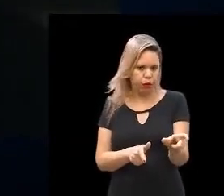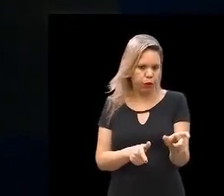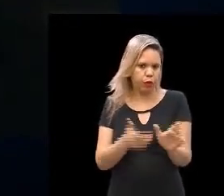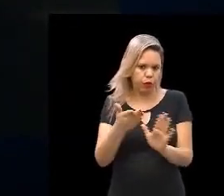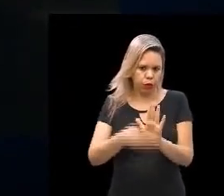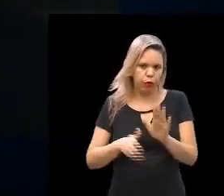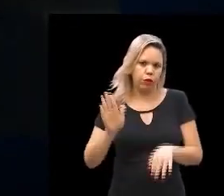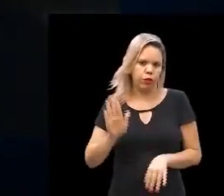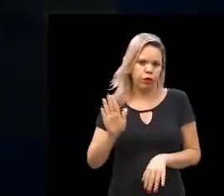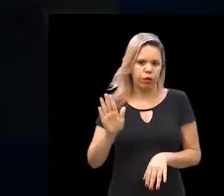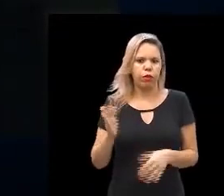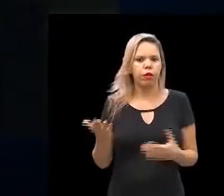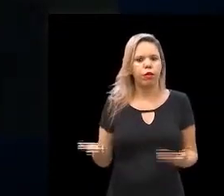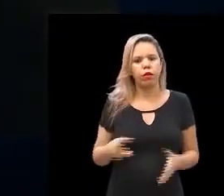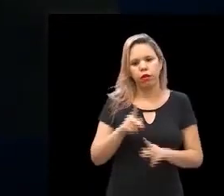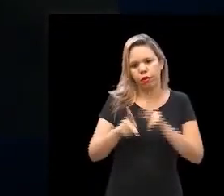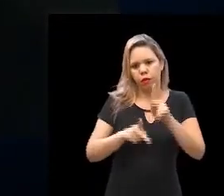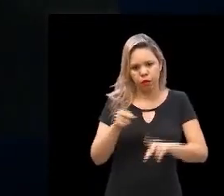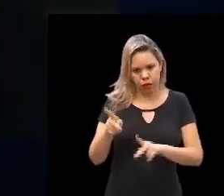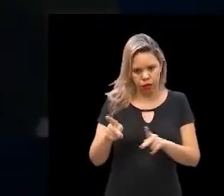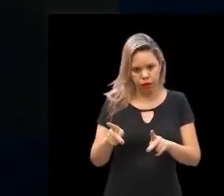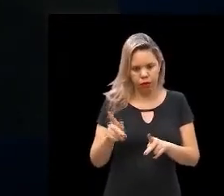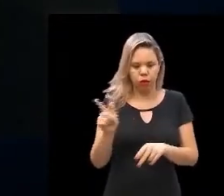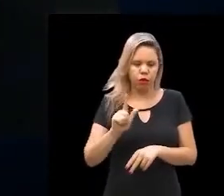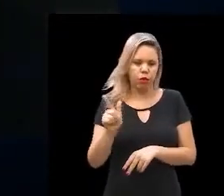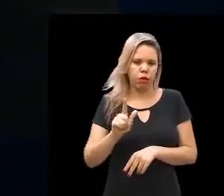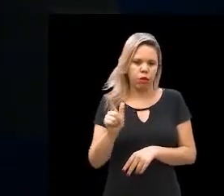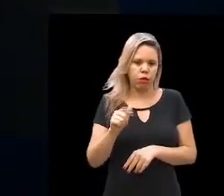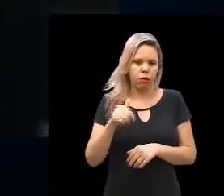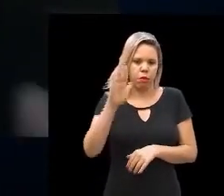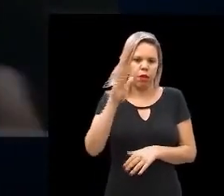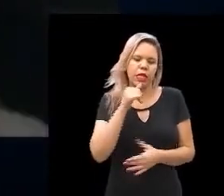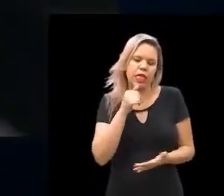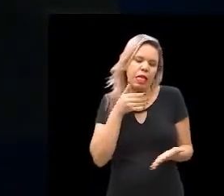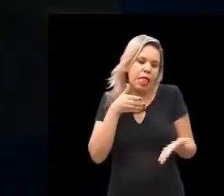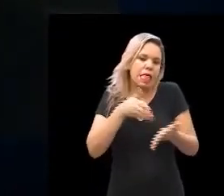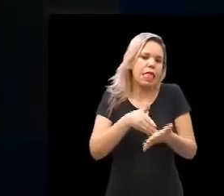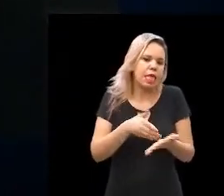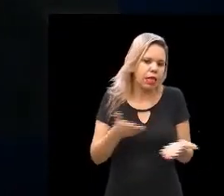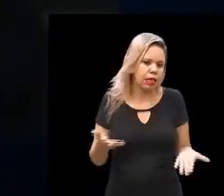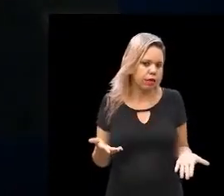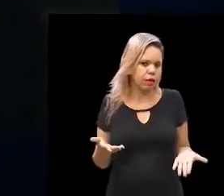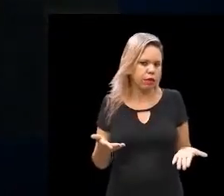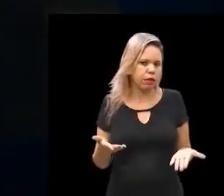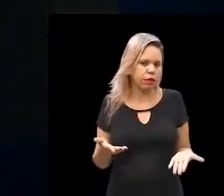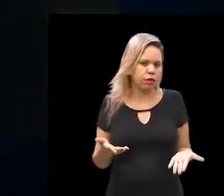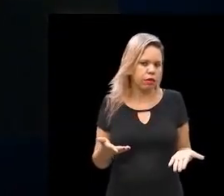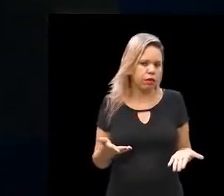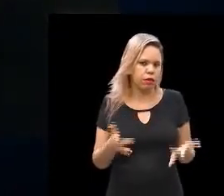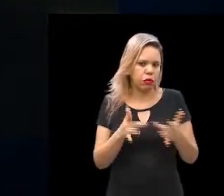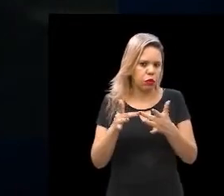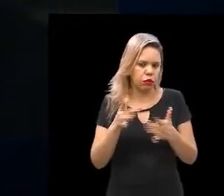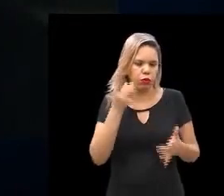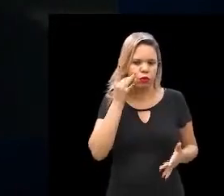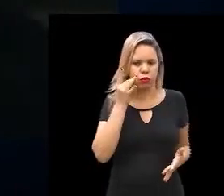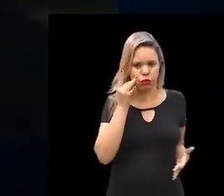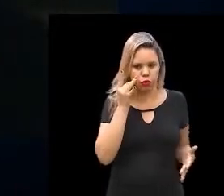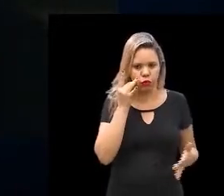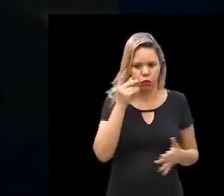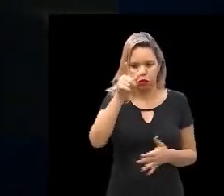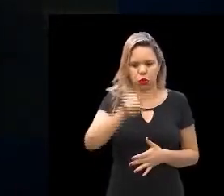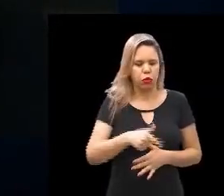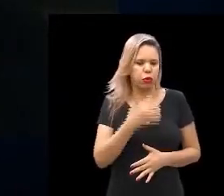santinhos, etc., as pessoas estão, obviamente, mais restritas nos seus contatos físicos